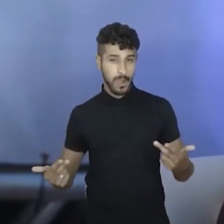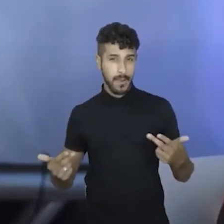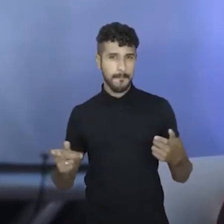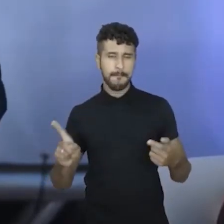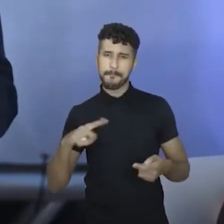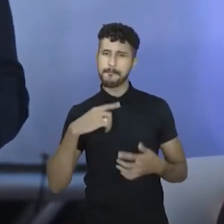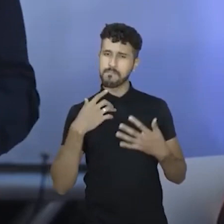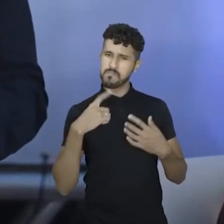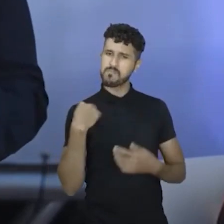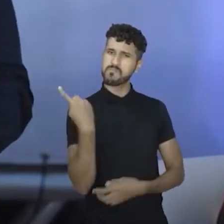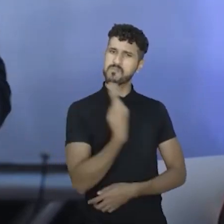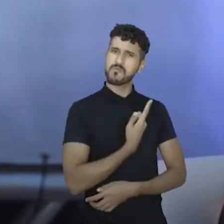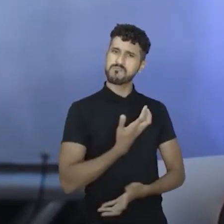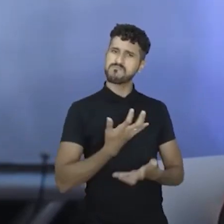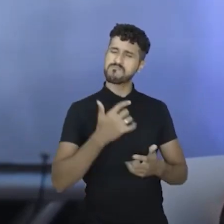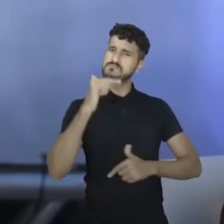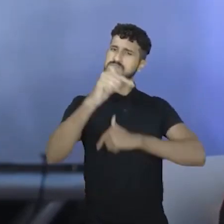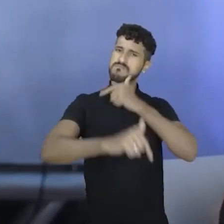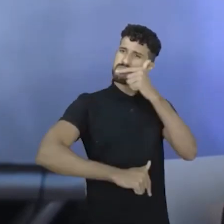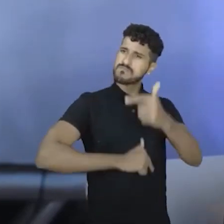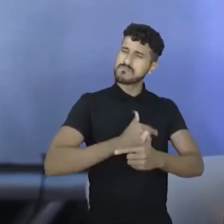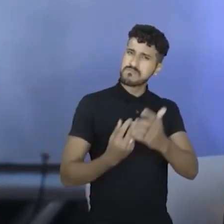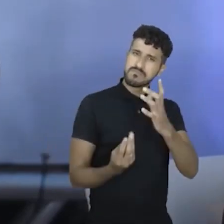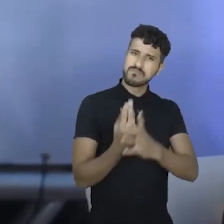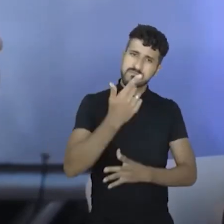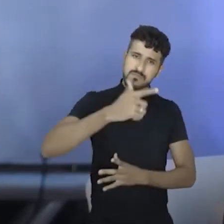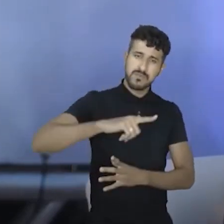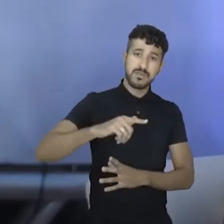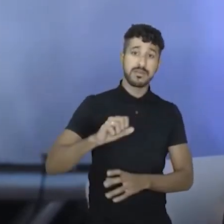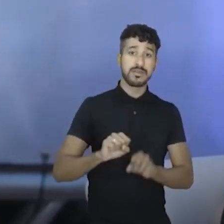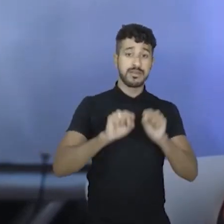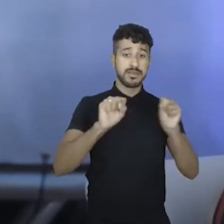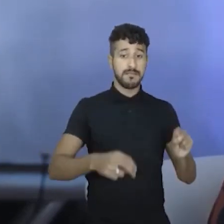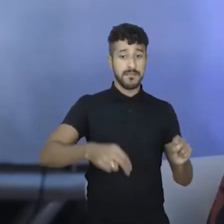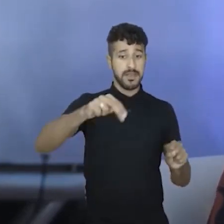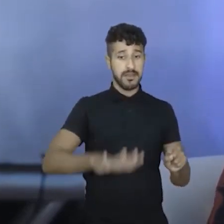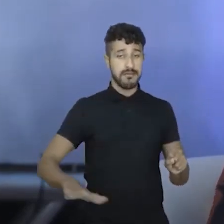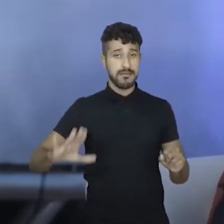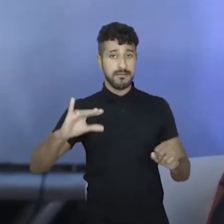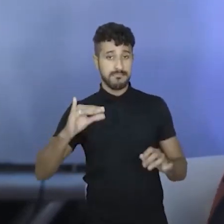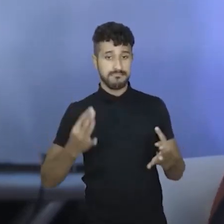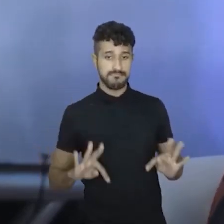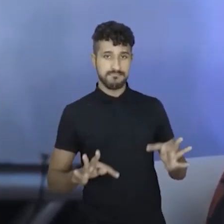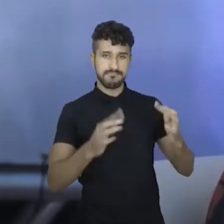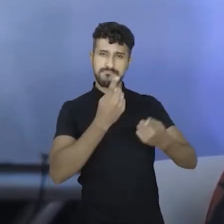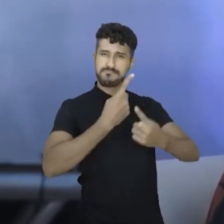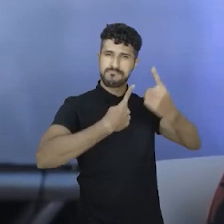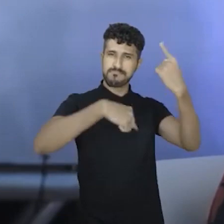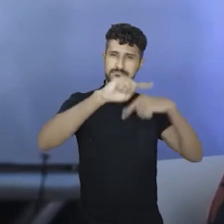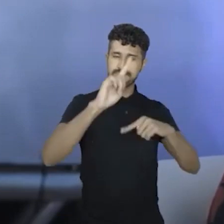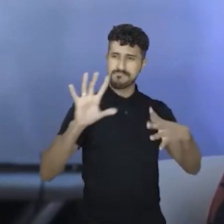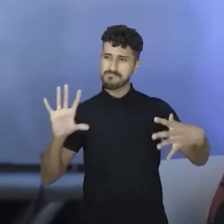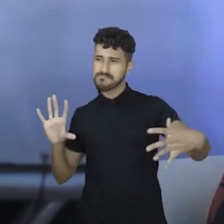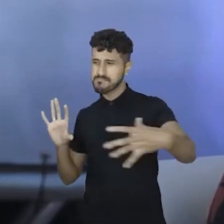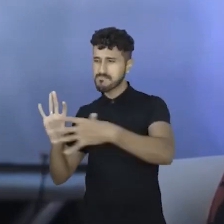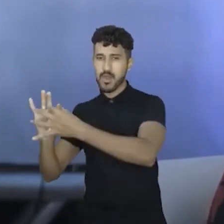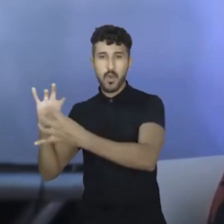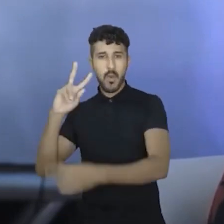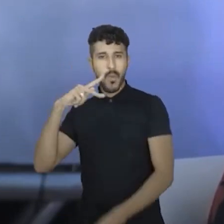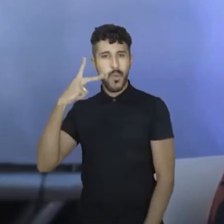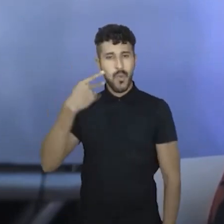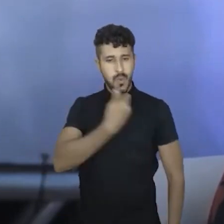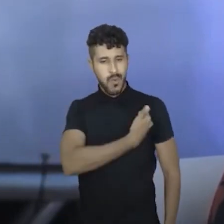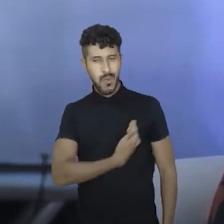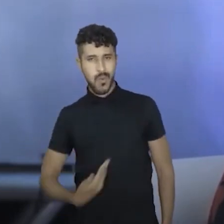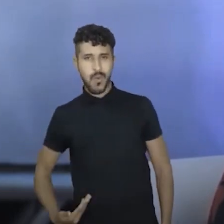Vamos trabalhar na reconstrução do Sistema Nacional de Defesa e Tecnologia e Inovação, conectando as políticas públicas